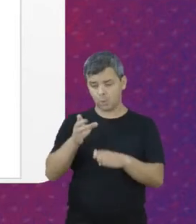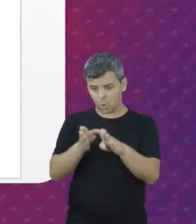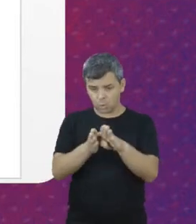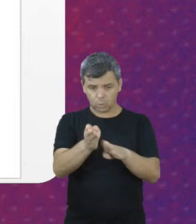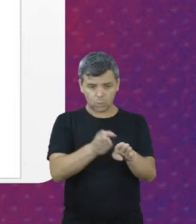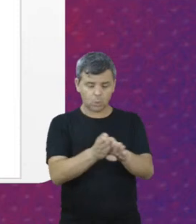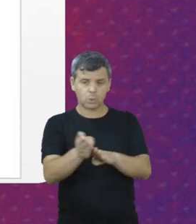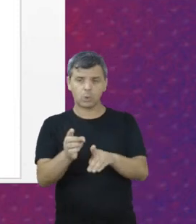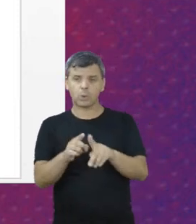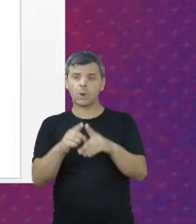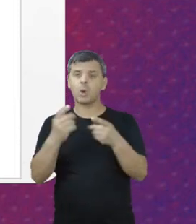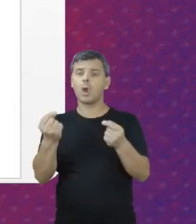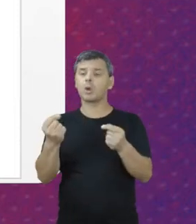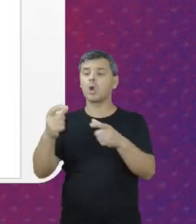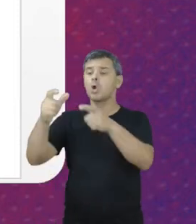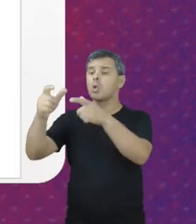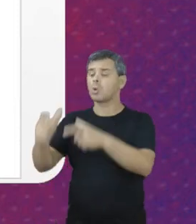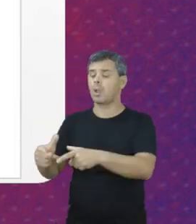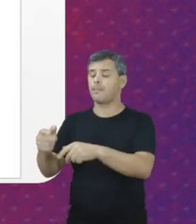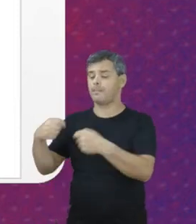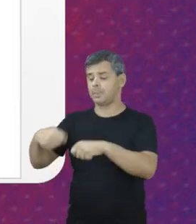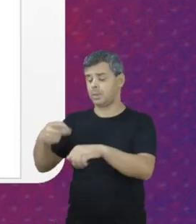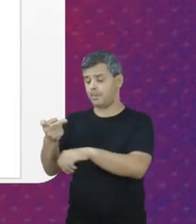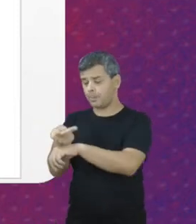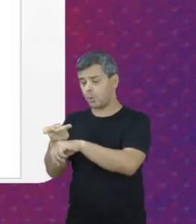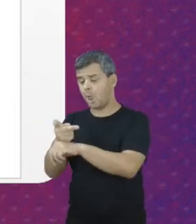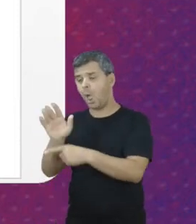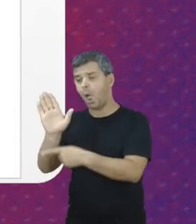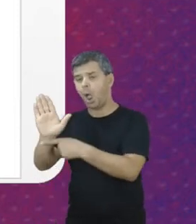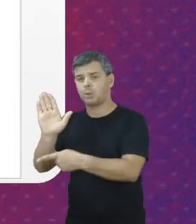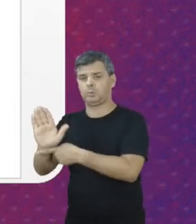orientação de em que lugar vai procurar ajuda, né?